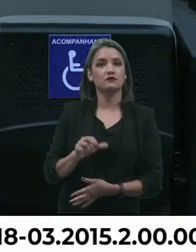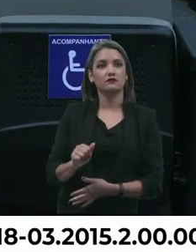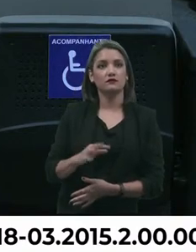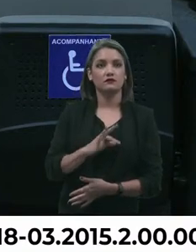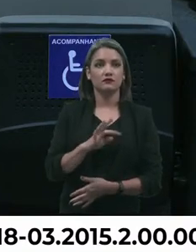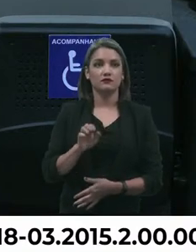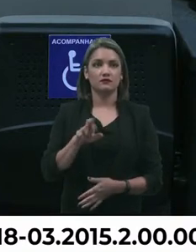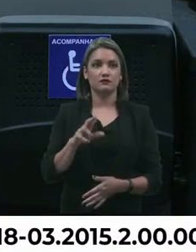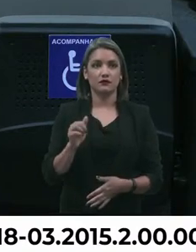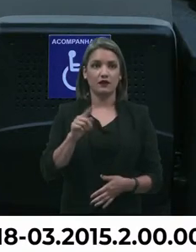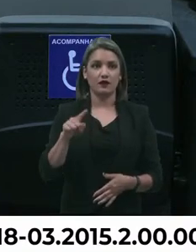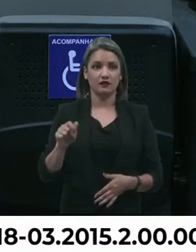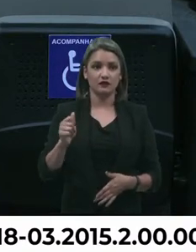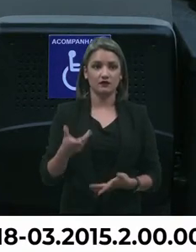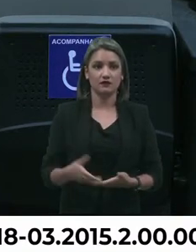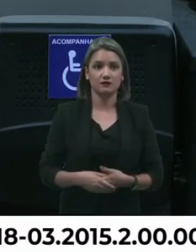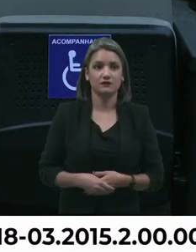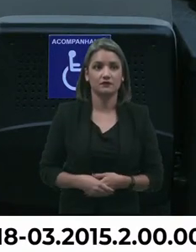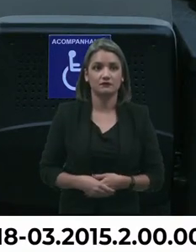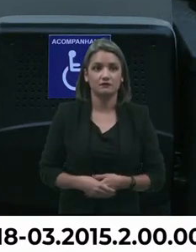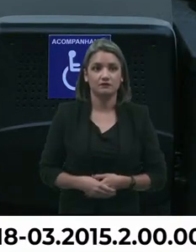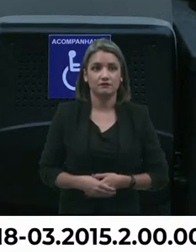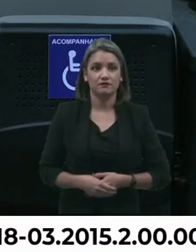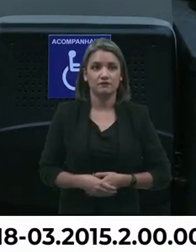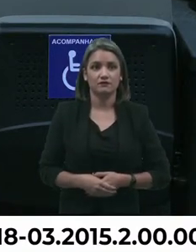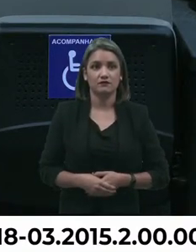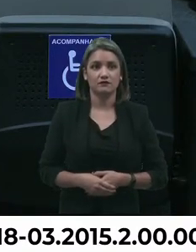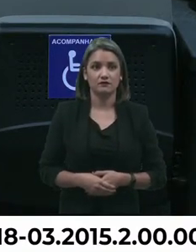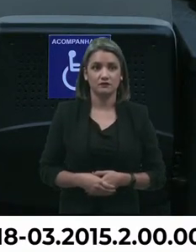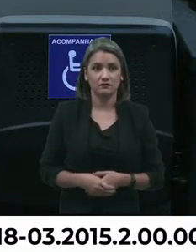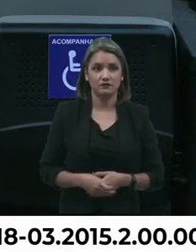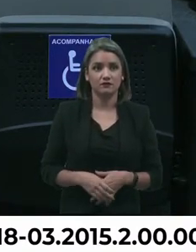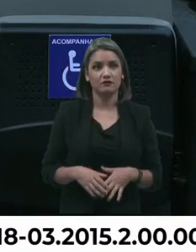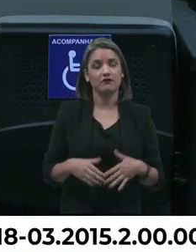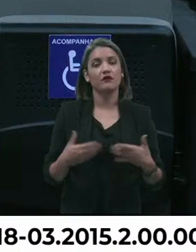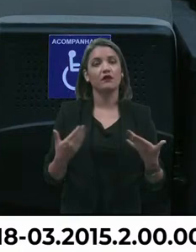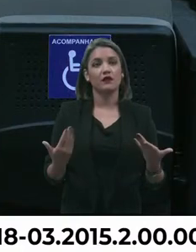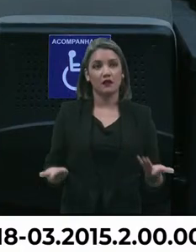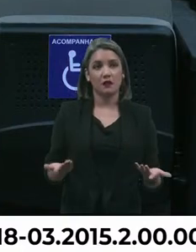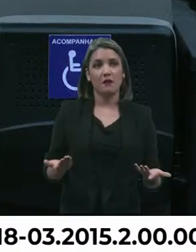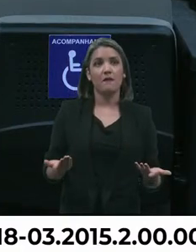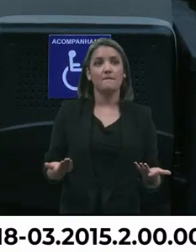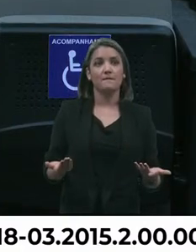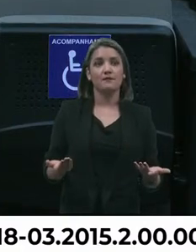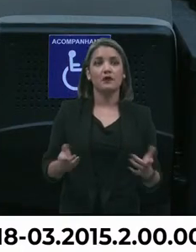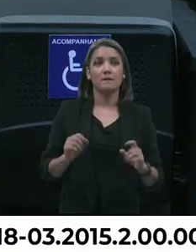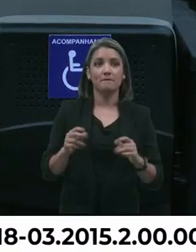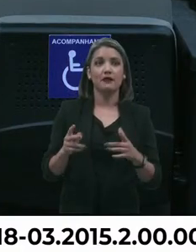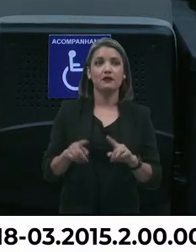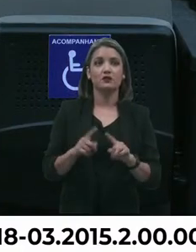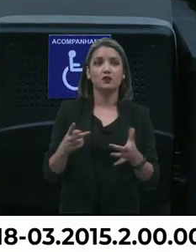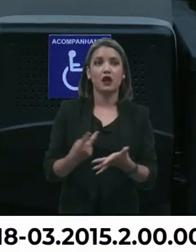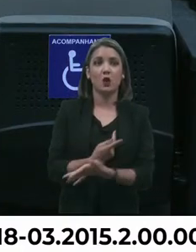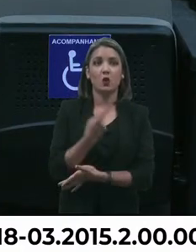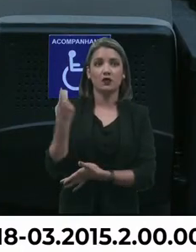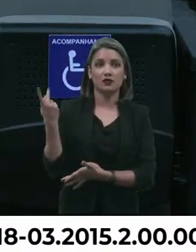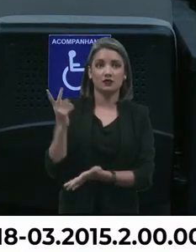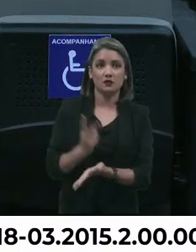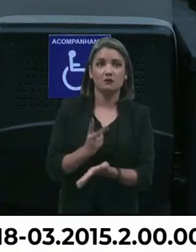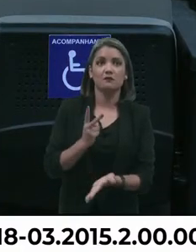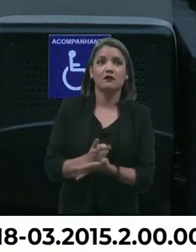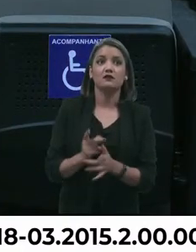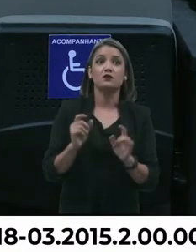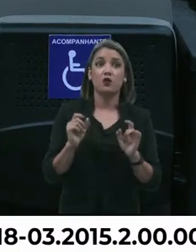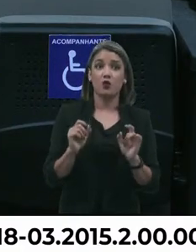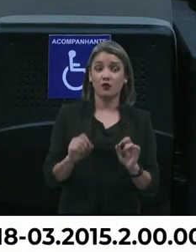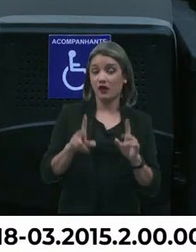meus aflitivos, 10 minutos, mas para entrar de fato no que ocorreu neste caso, é bem verdade, como